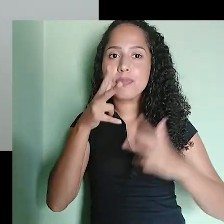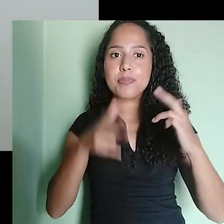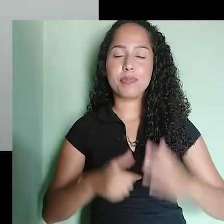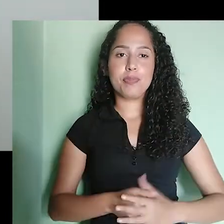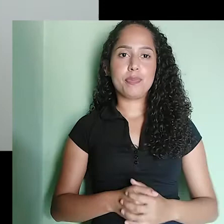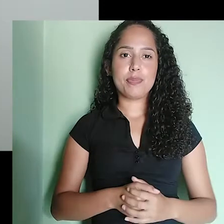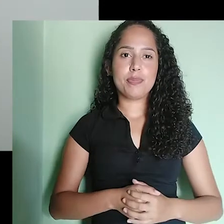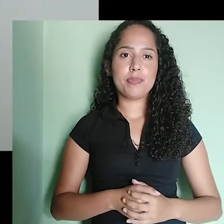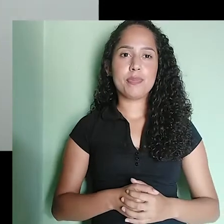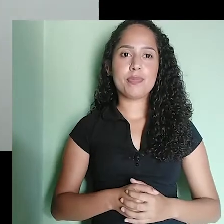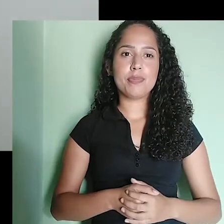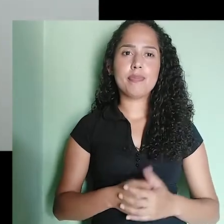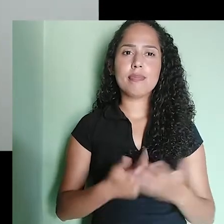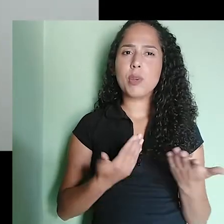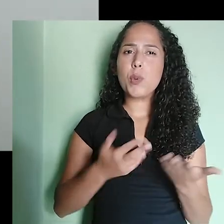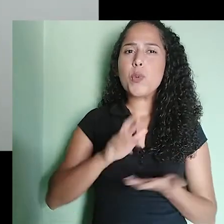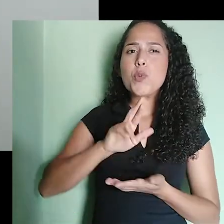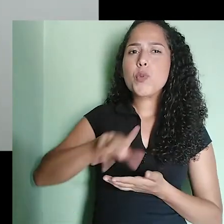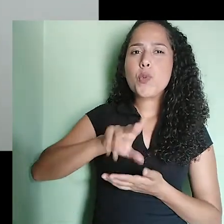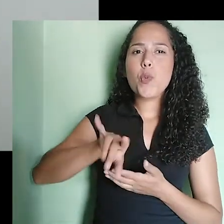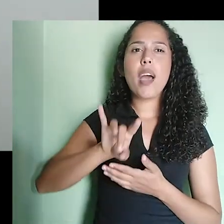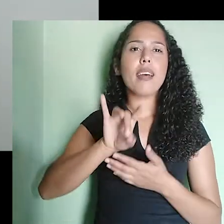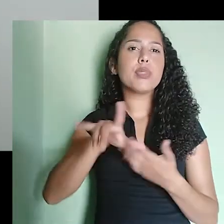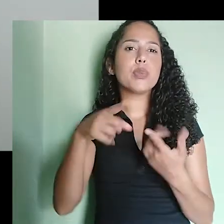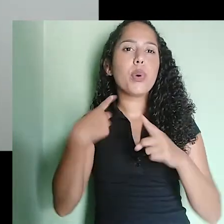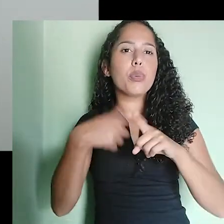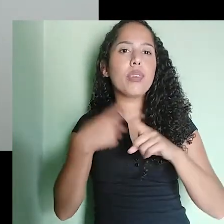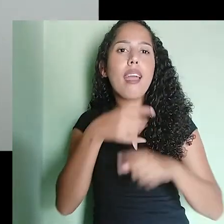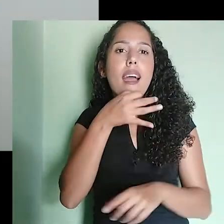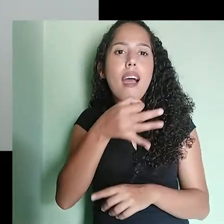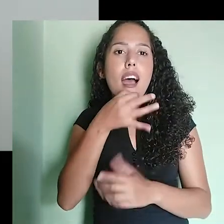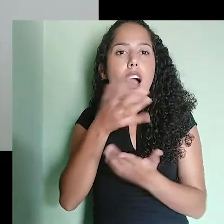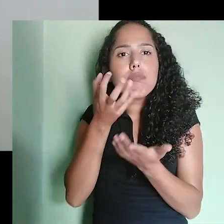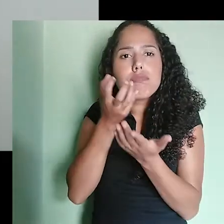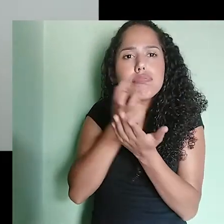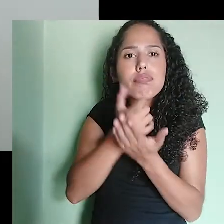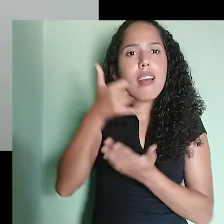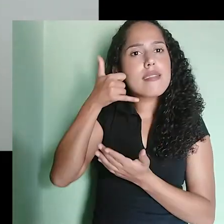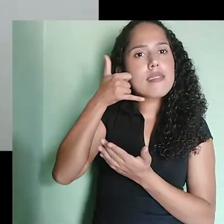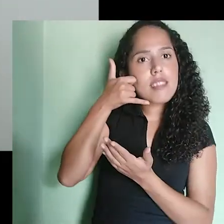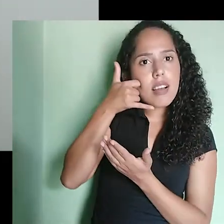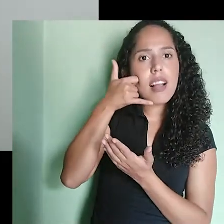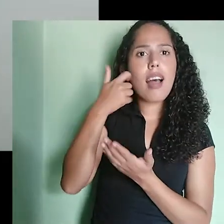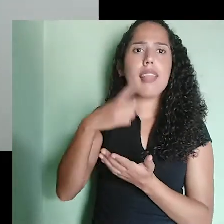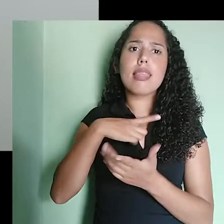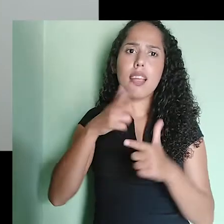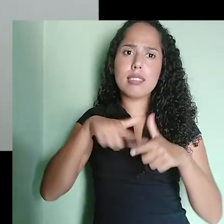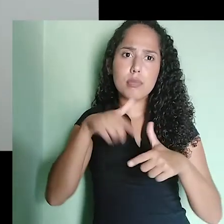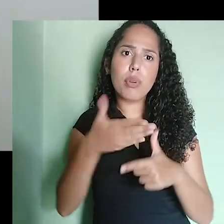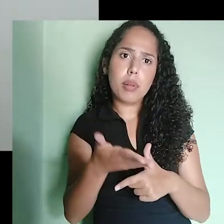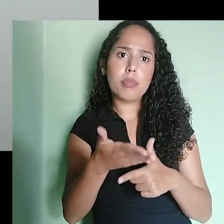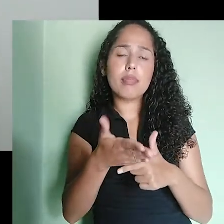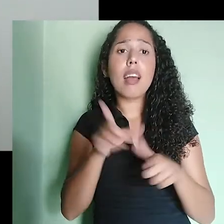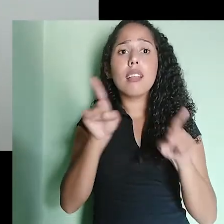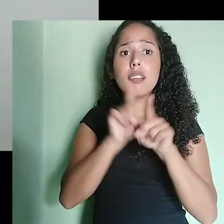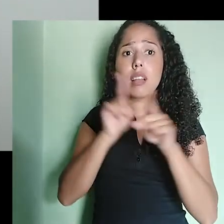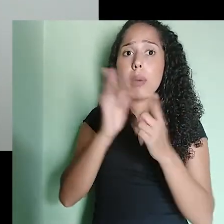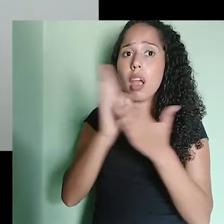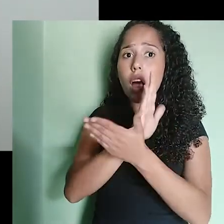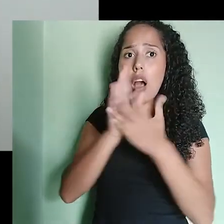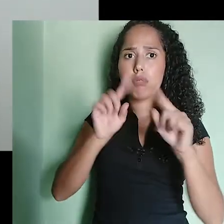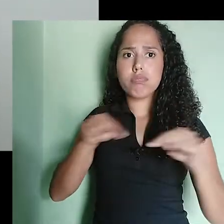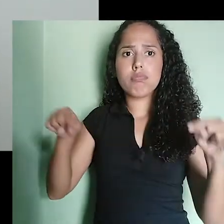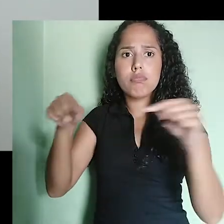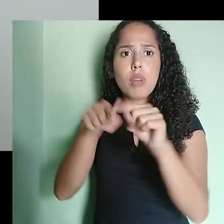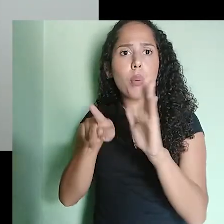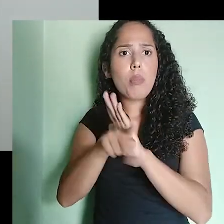Então, não é só porque o áudio do nosso projeto foi gravado no celular que tem esses problemas. Num grande